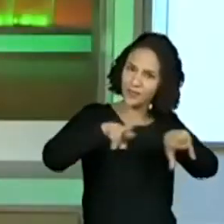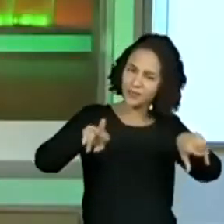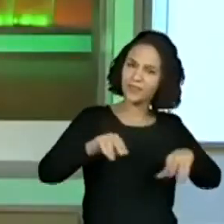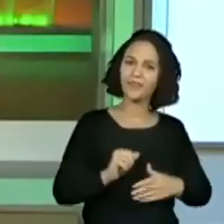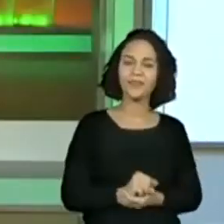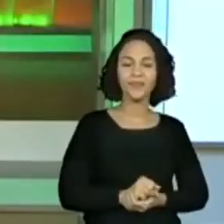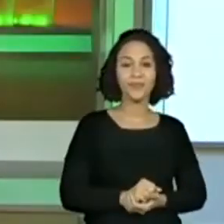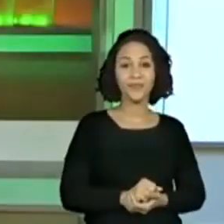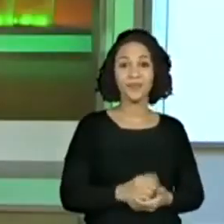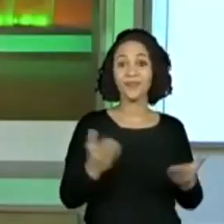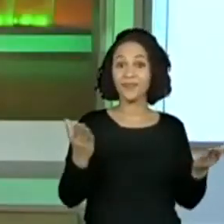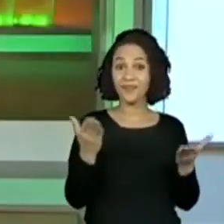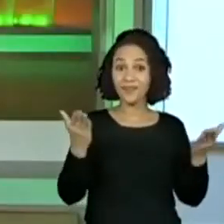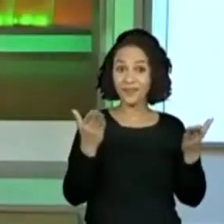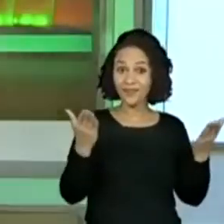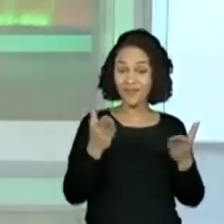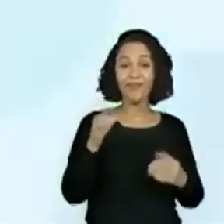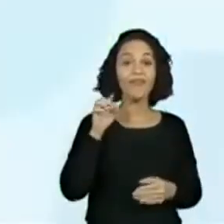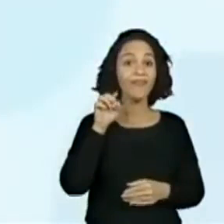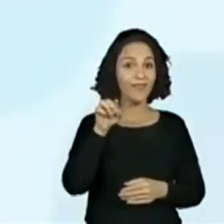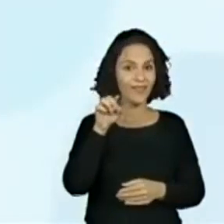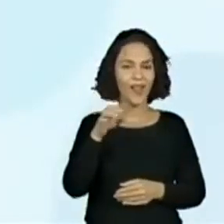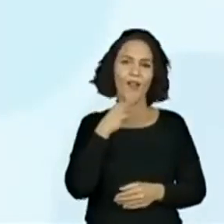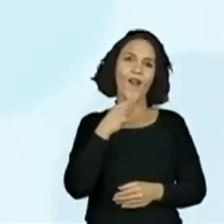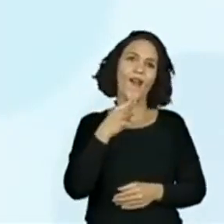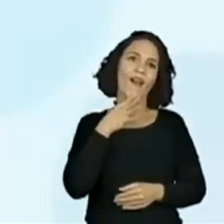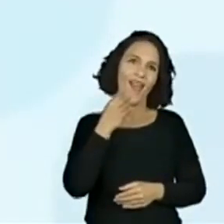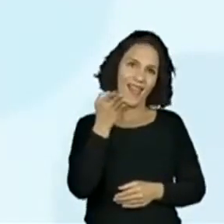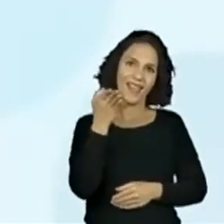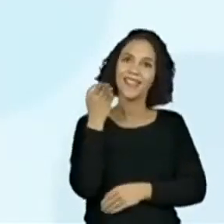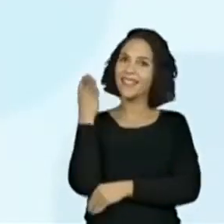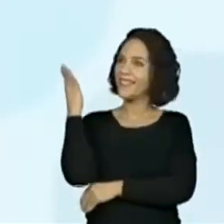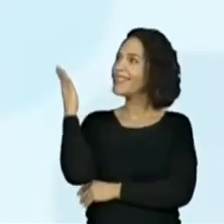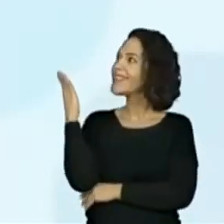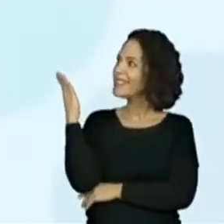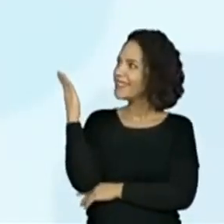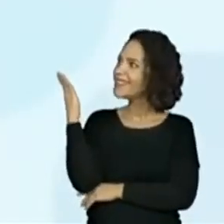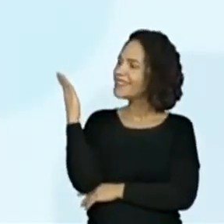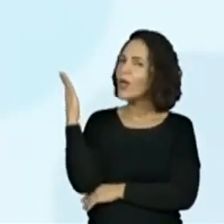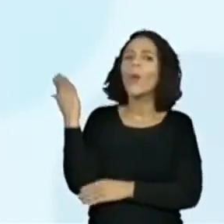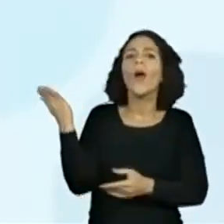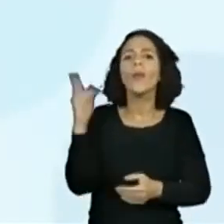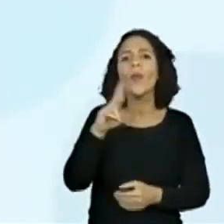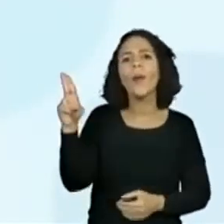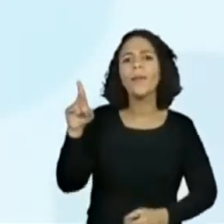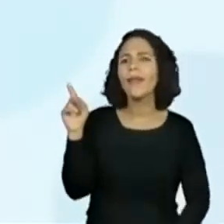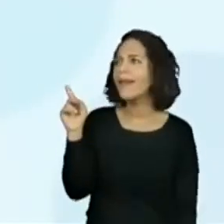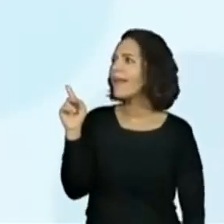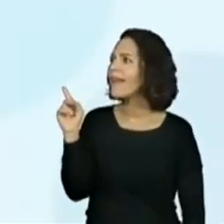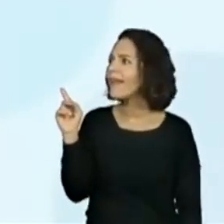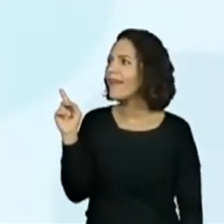nessa imagem desse inseto, que também é bem conhecido por nós. Que inseto é esse?